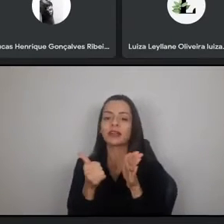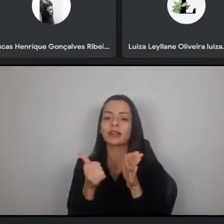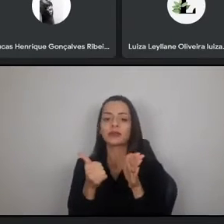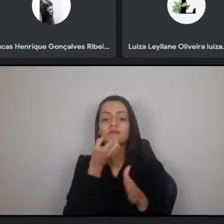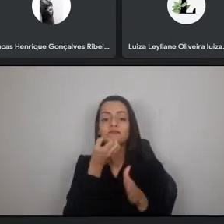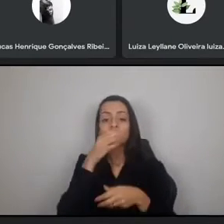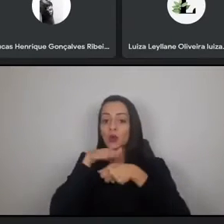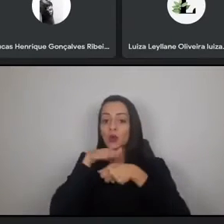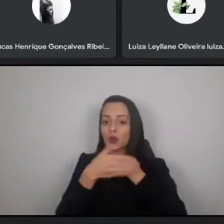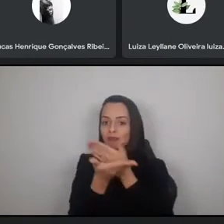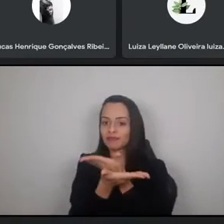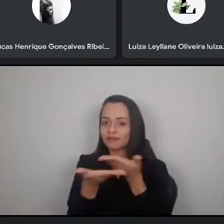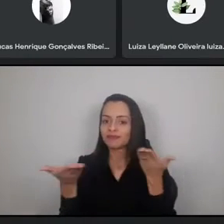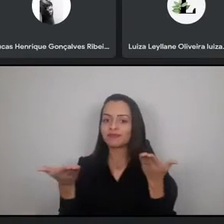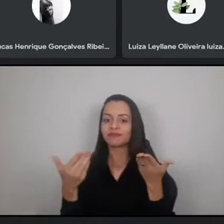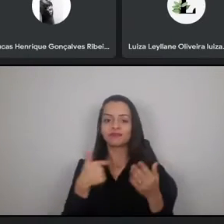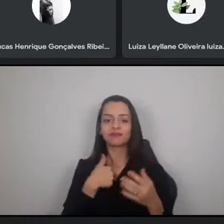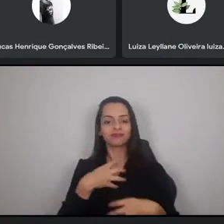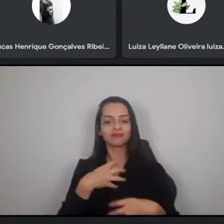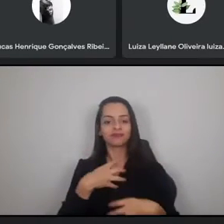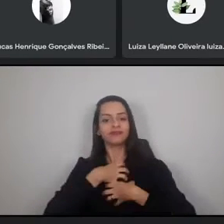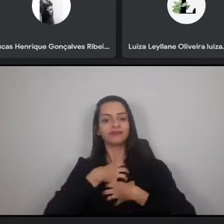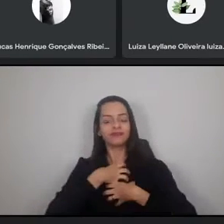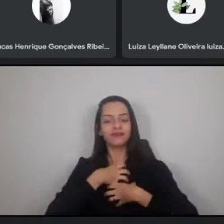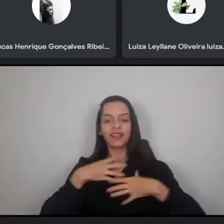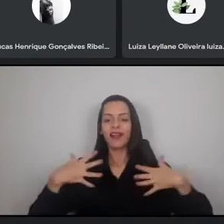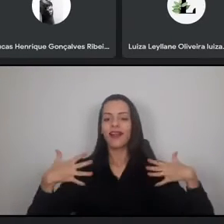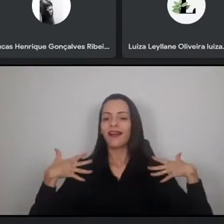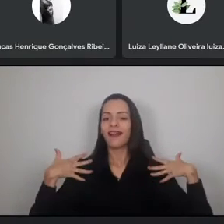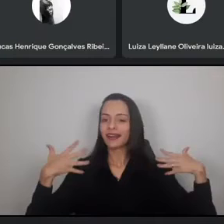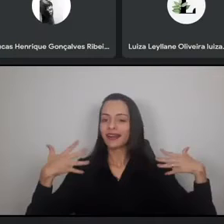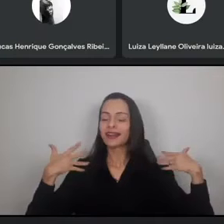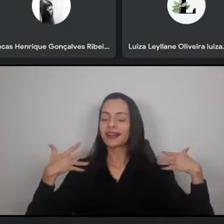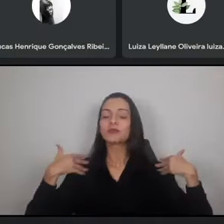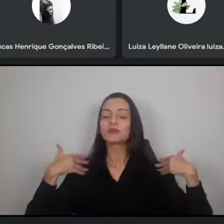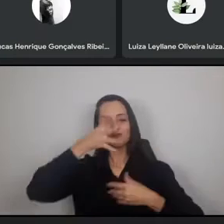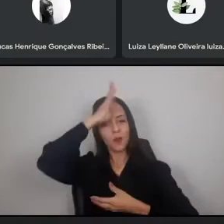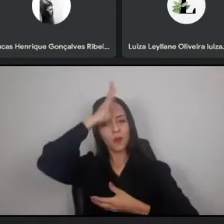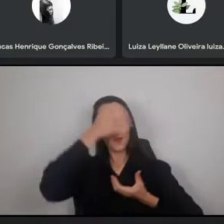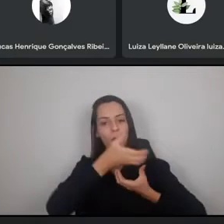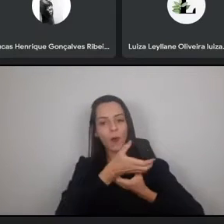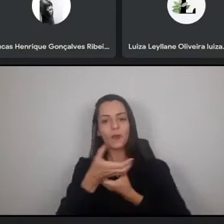que o Corpo de Bombeiros Militar recebe